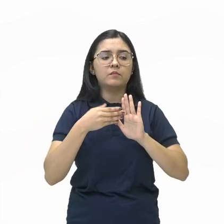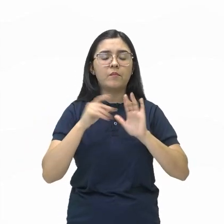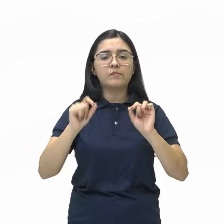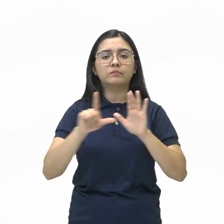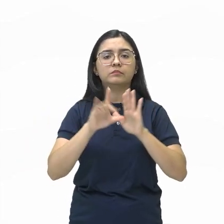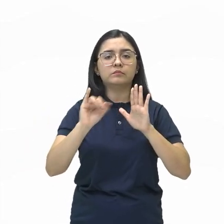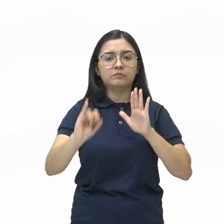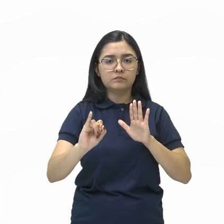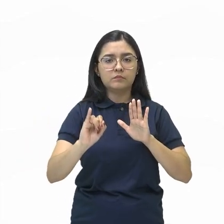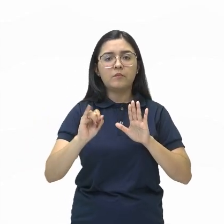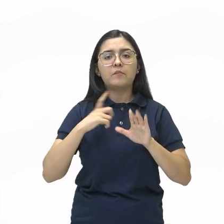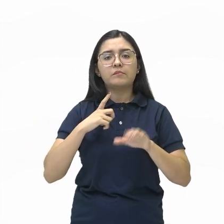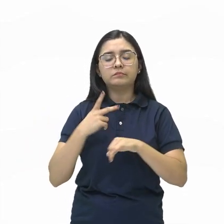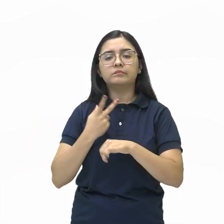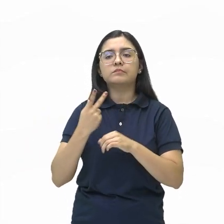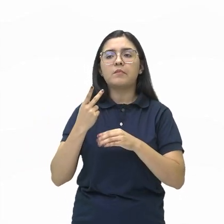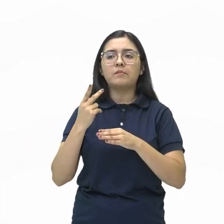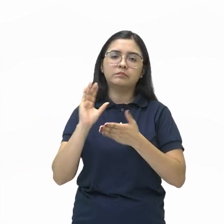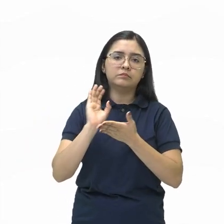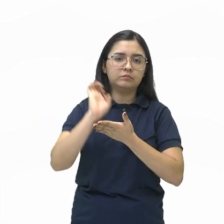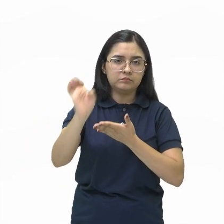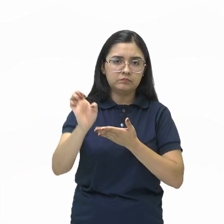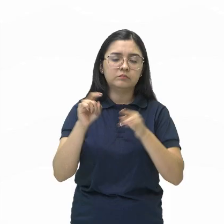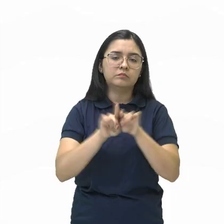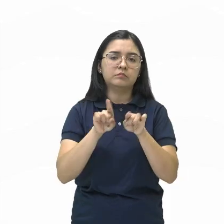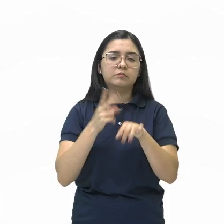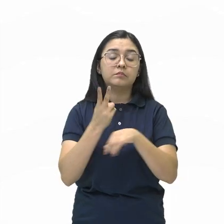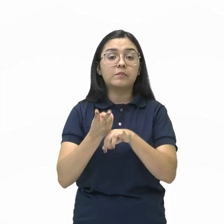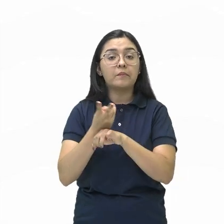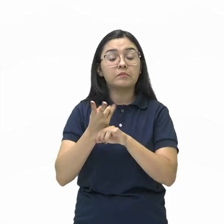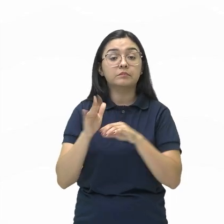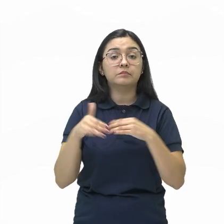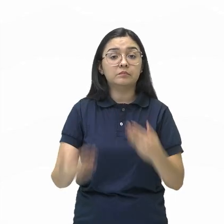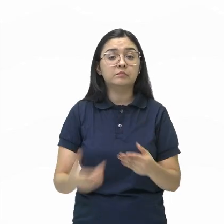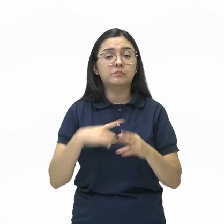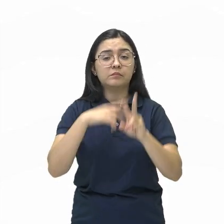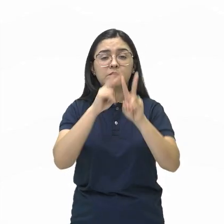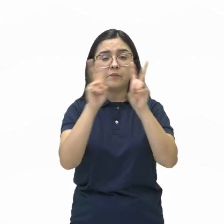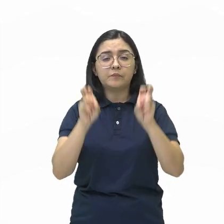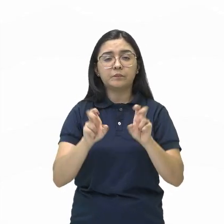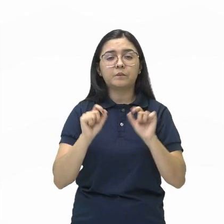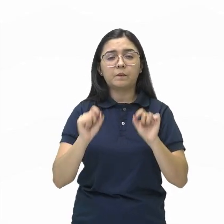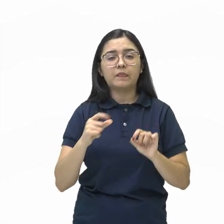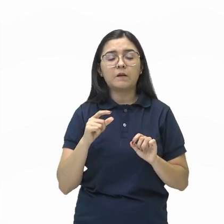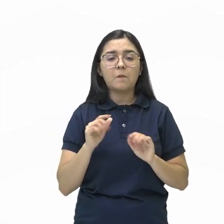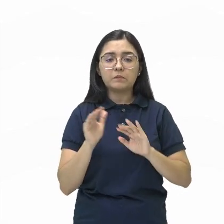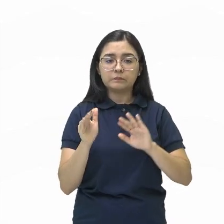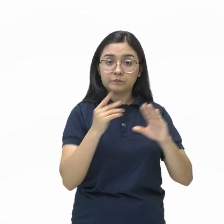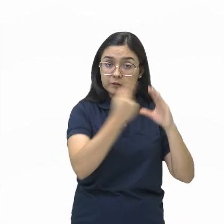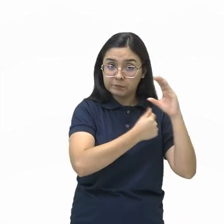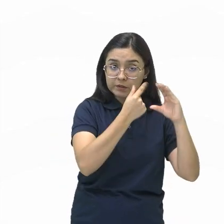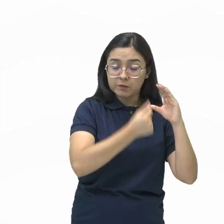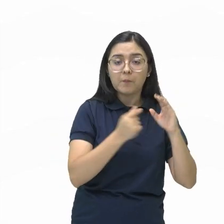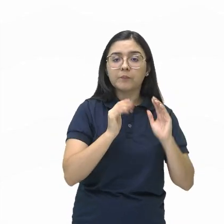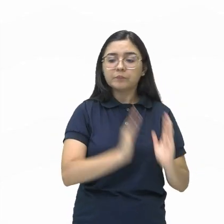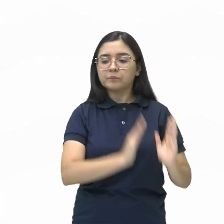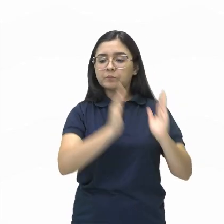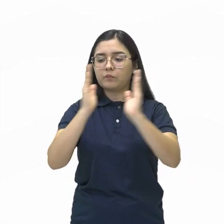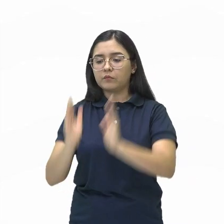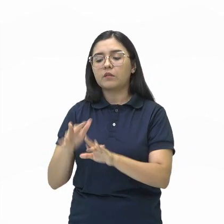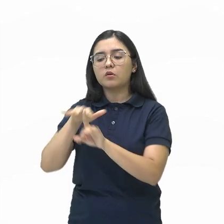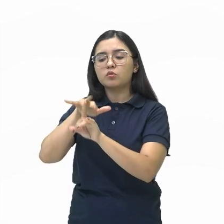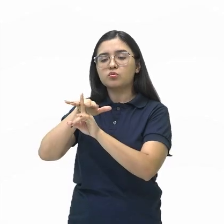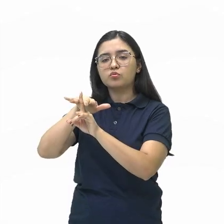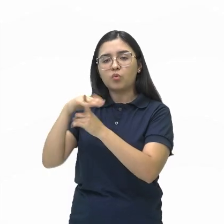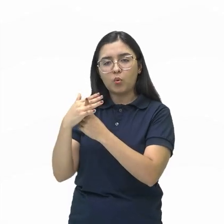e da procura. Isso é o capitalismo. Quando nós falamos do socialismo, nós estamos falando,